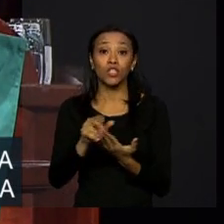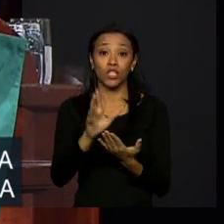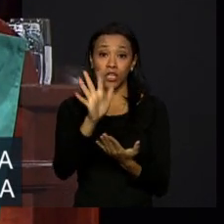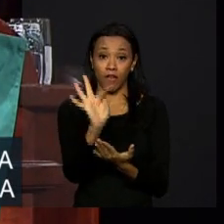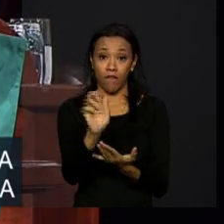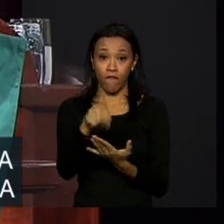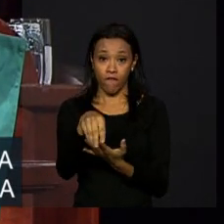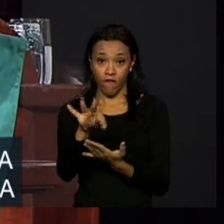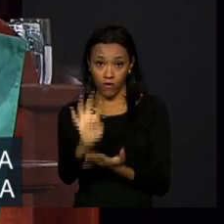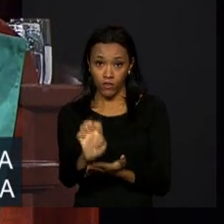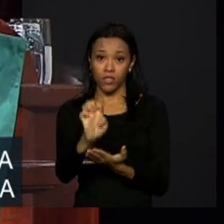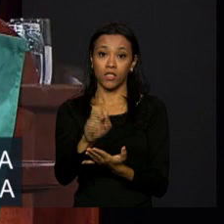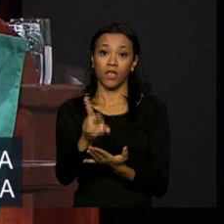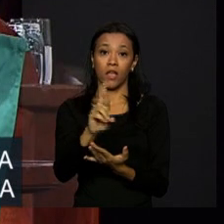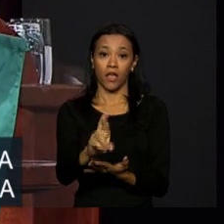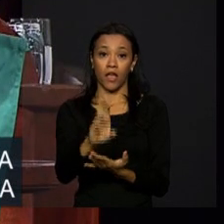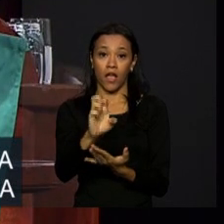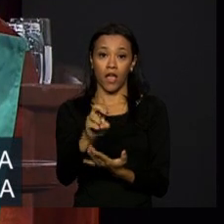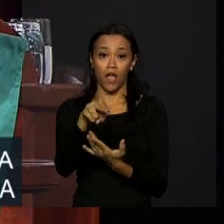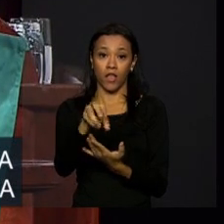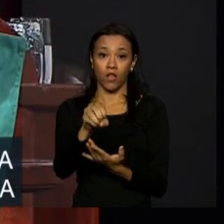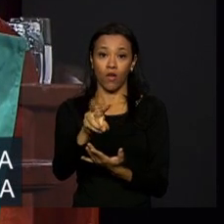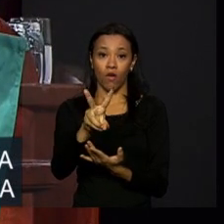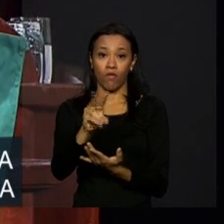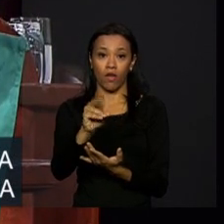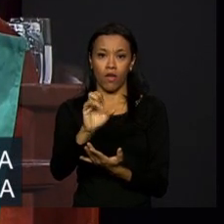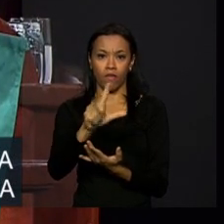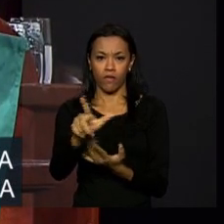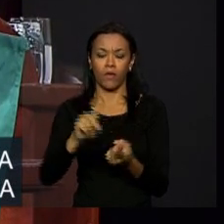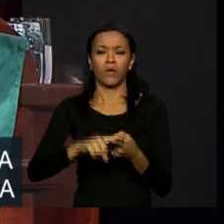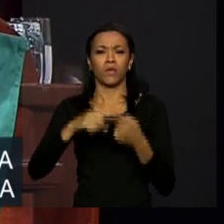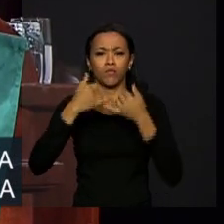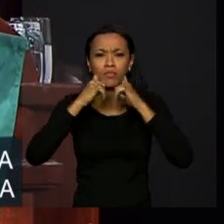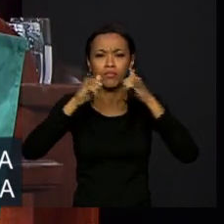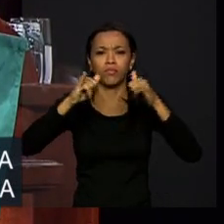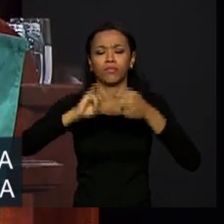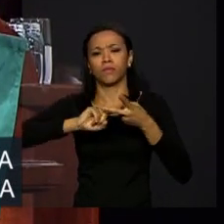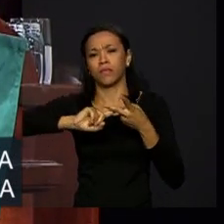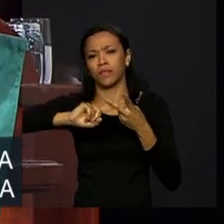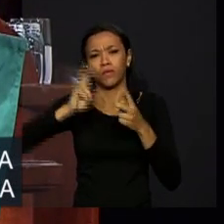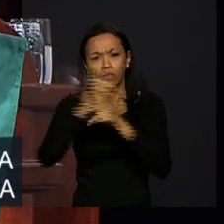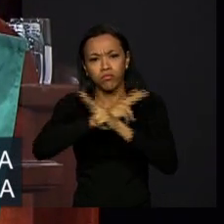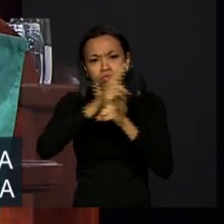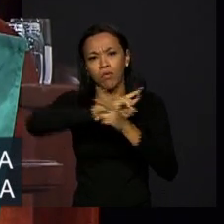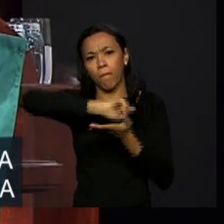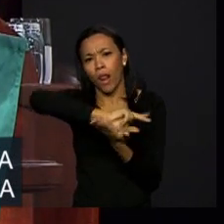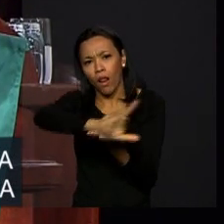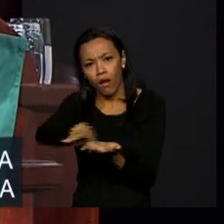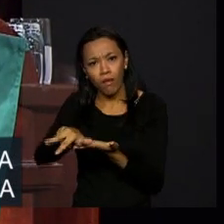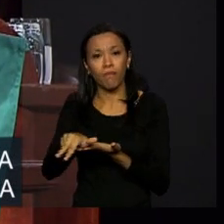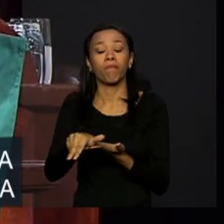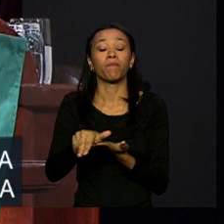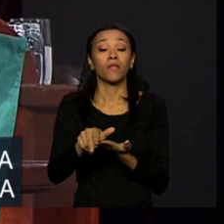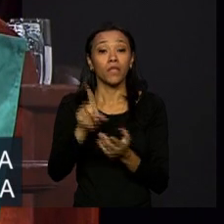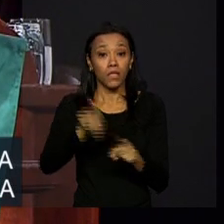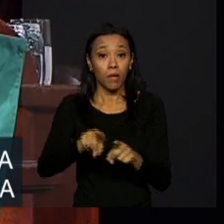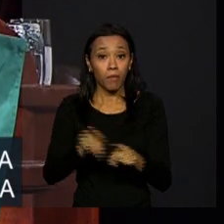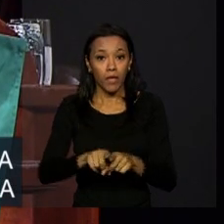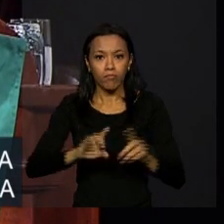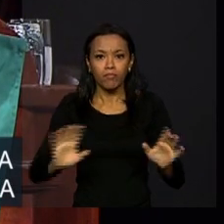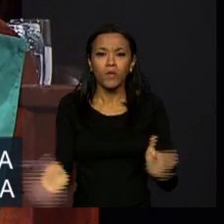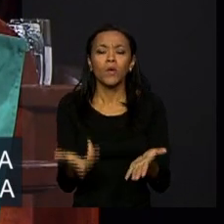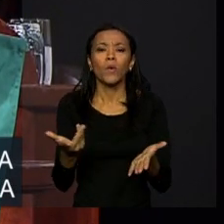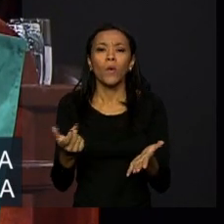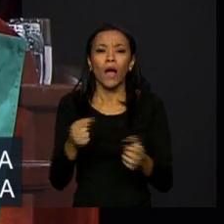renováveis das fontes energéticas renováveis contamos com o fomento a Agricultura de